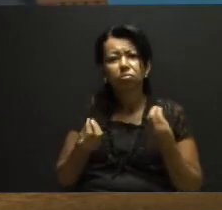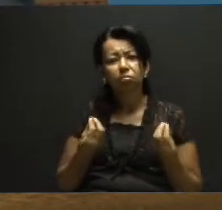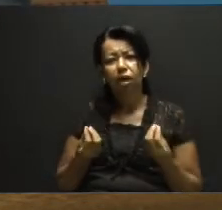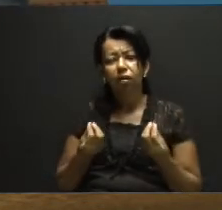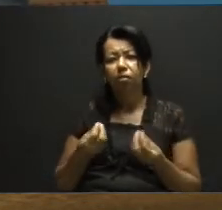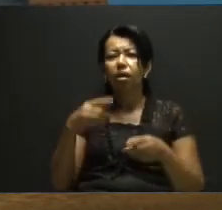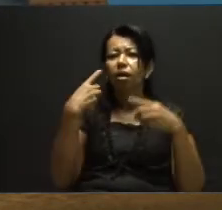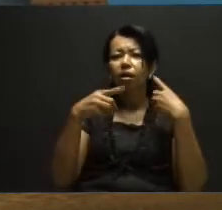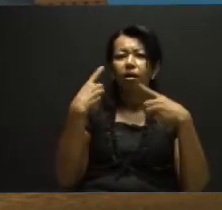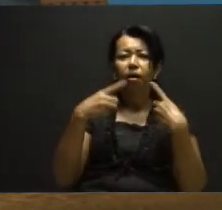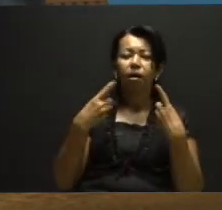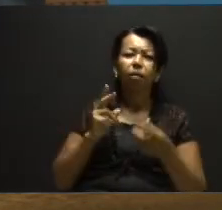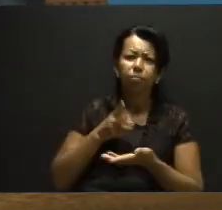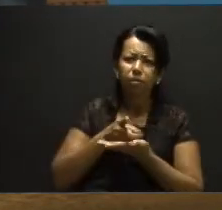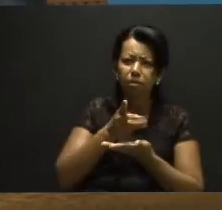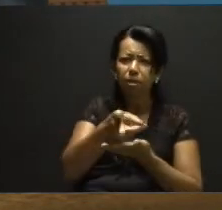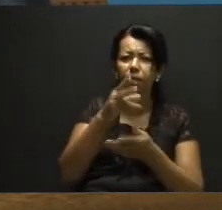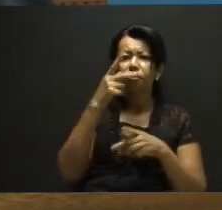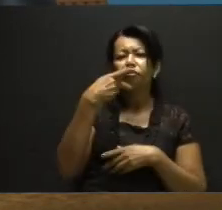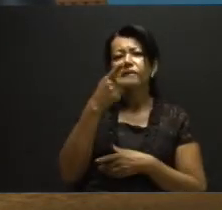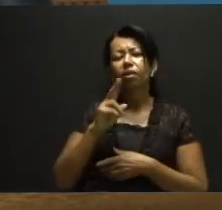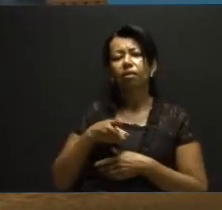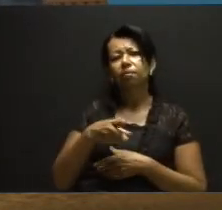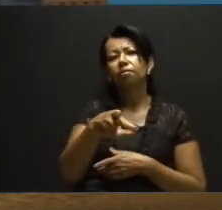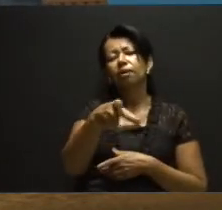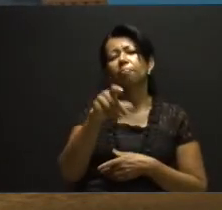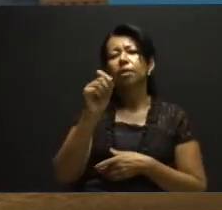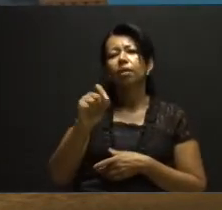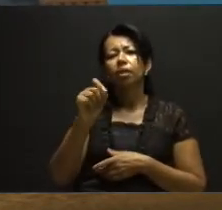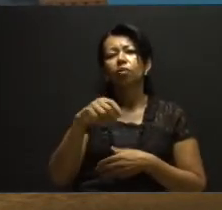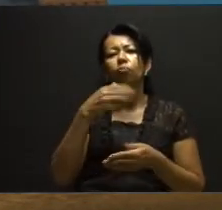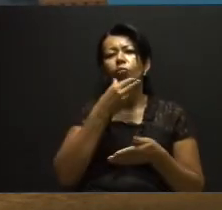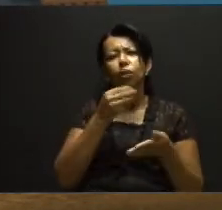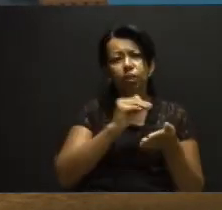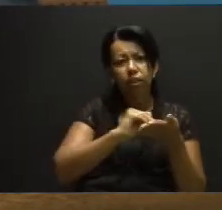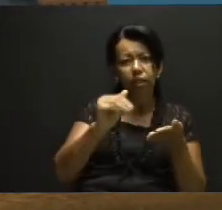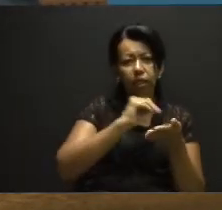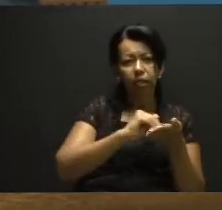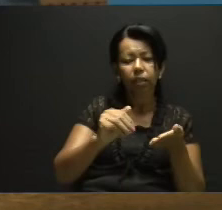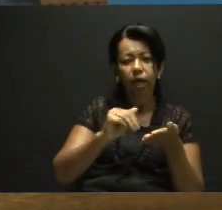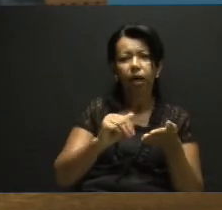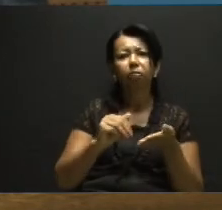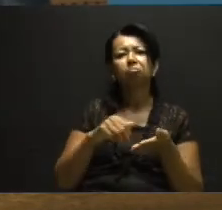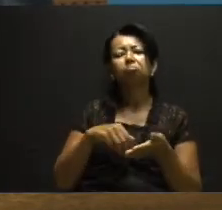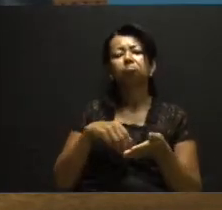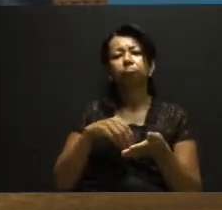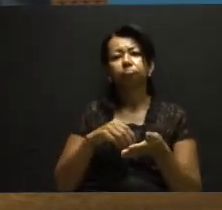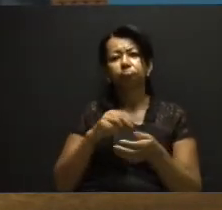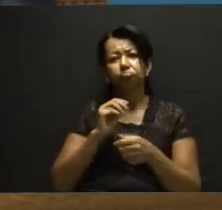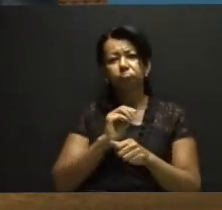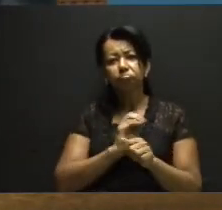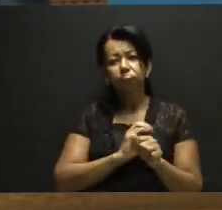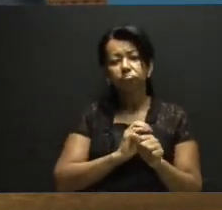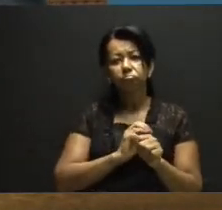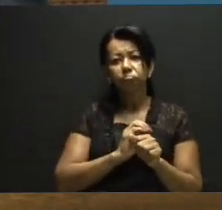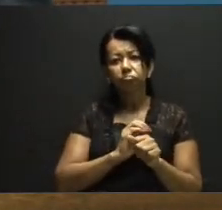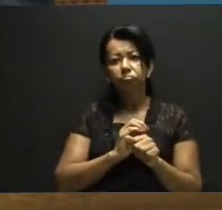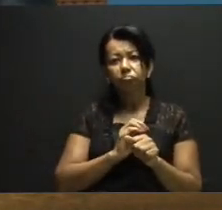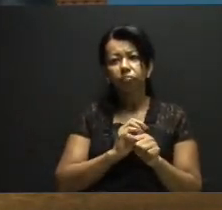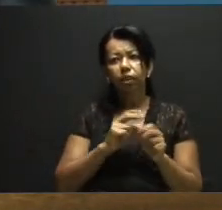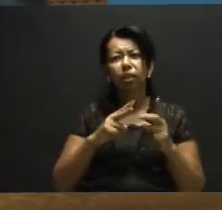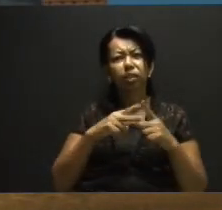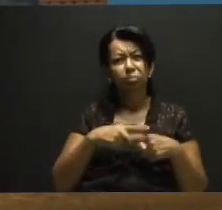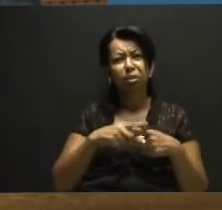cobro incisivamente falei falei que o secretário de manutenção está em débito com com o vereador comunismo e